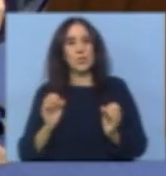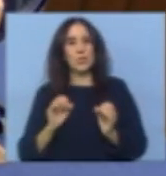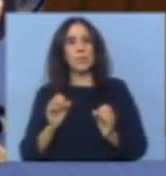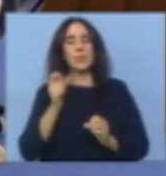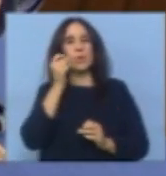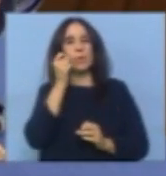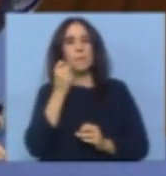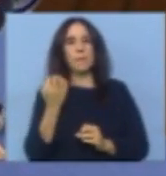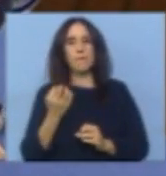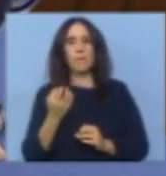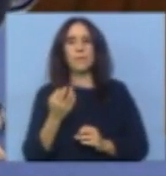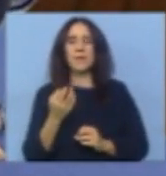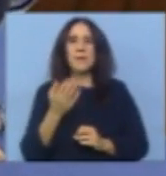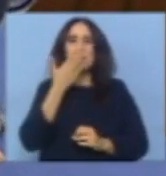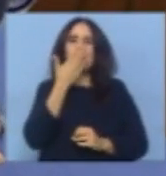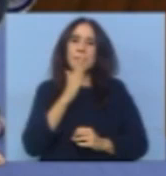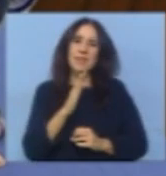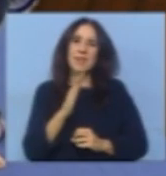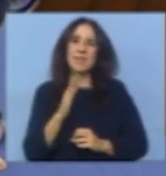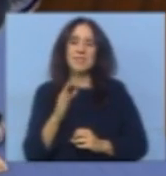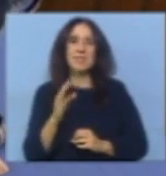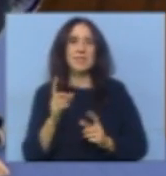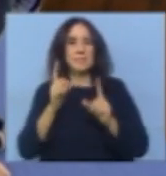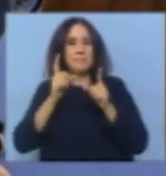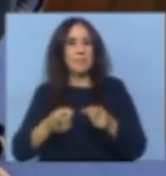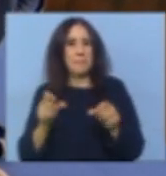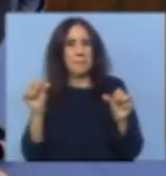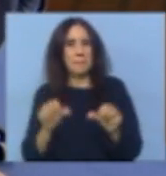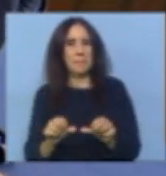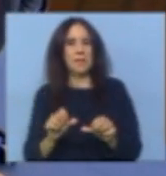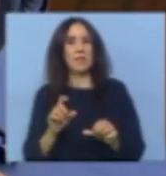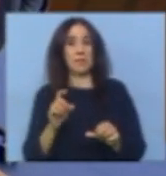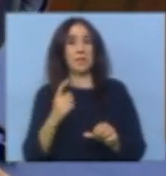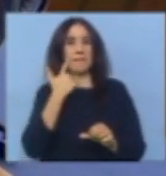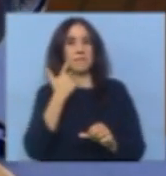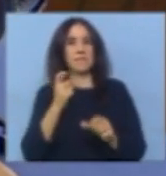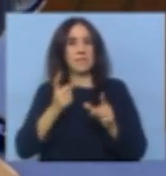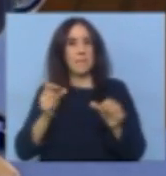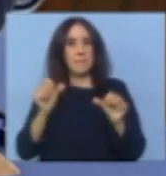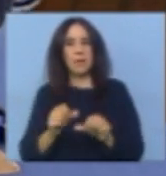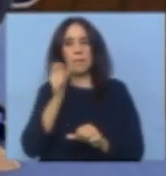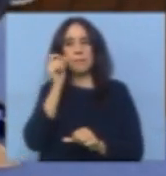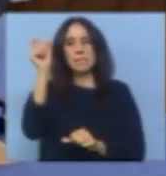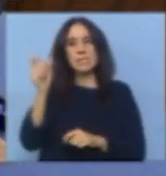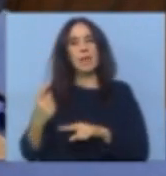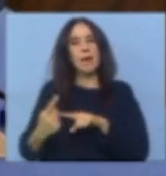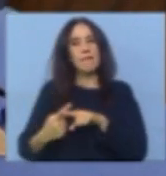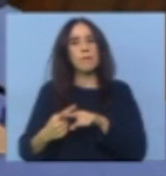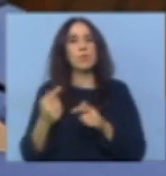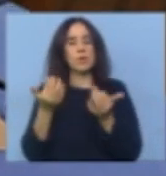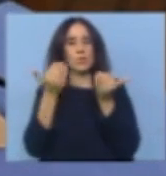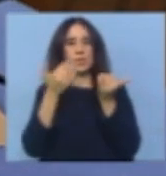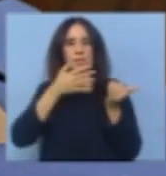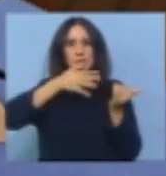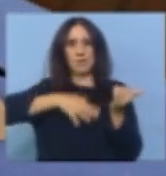ficou assim, parece que meio mal semeado, não é mal semeado, mas o encanto dele é ao receber as notícias.